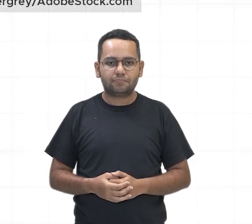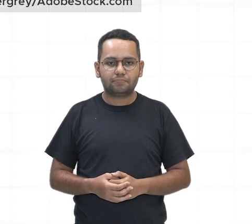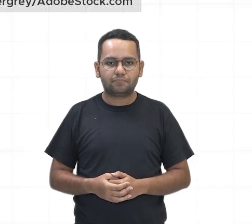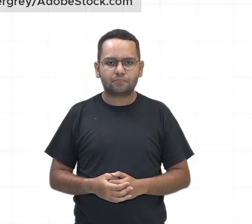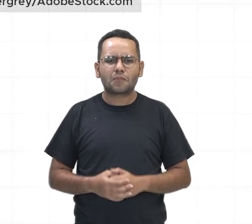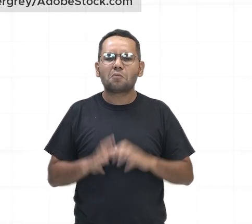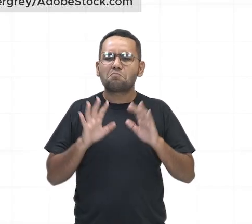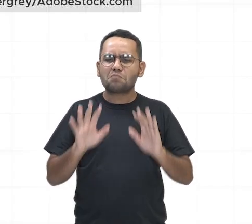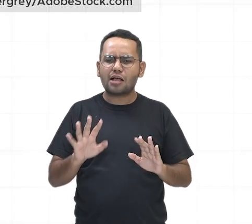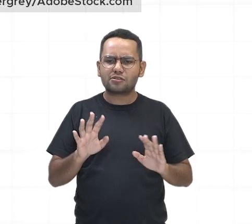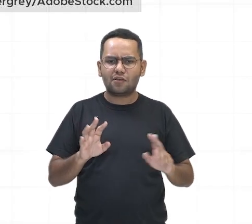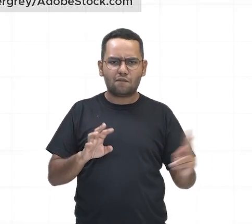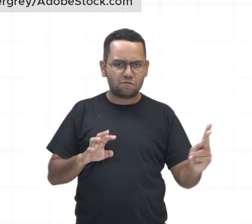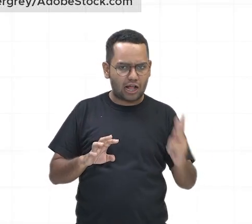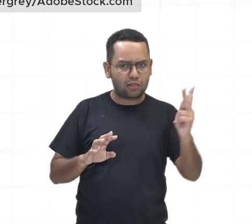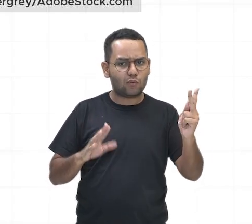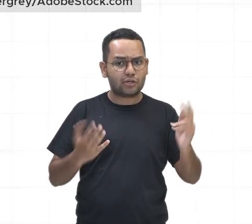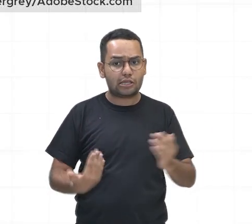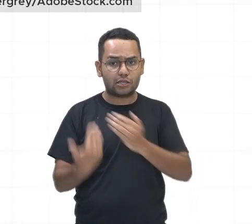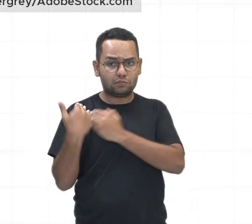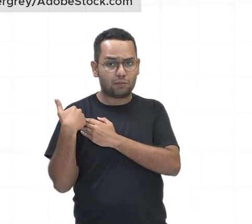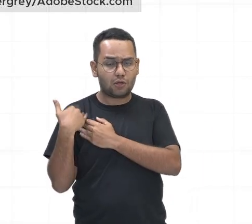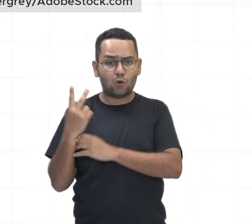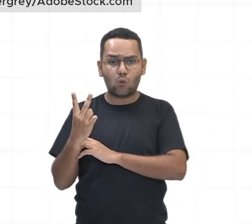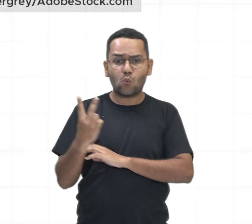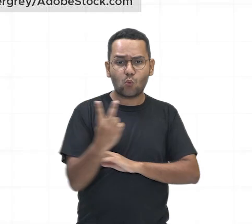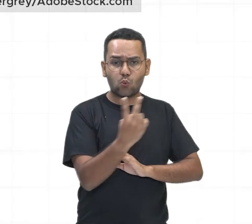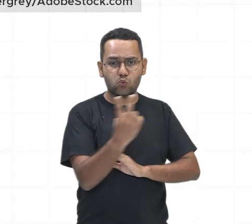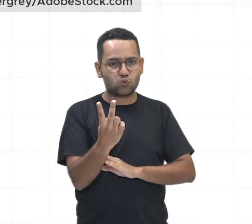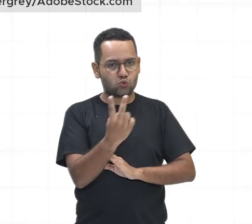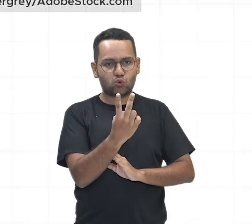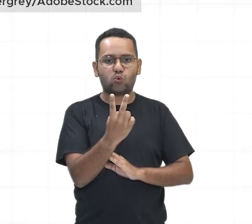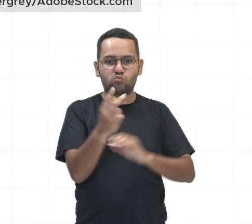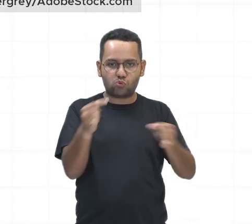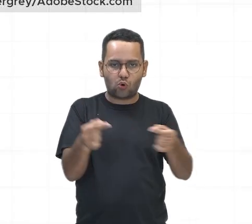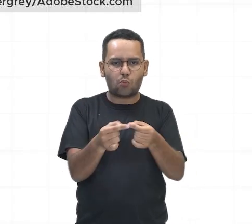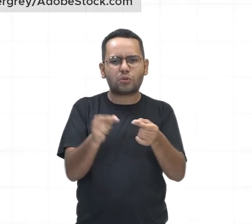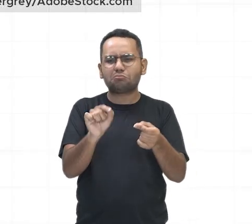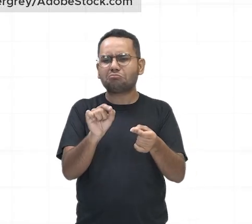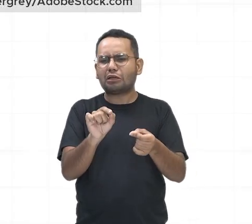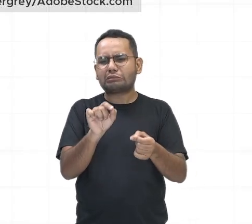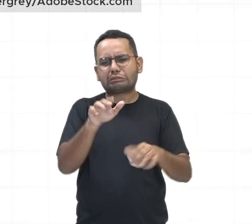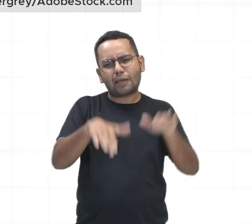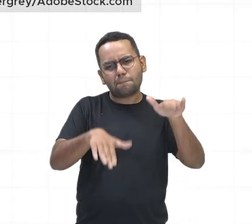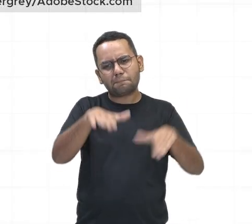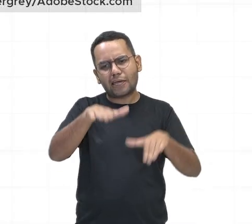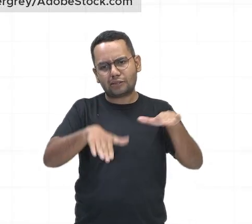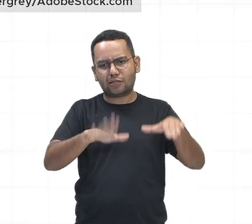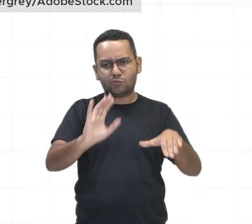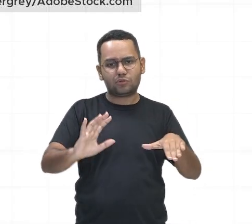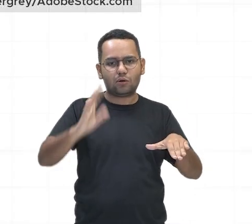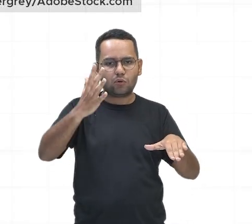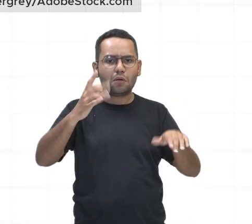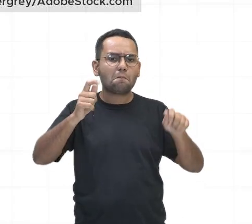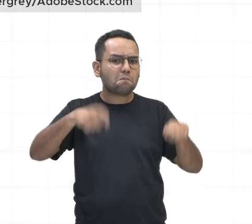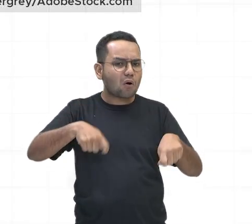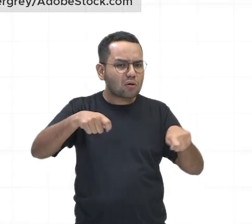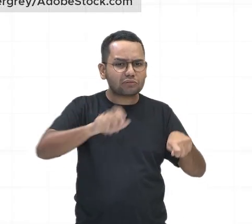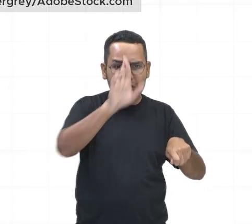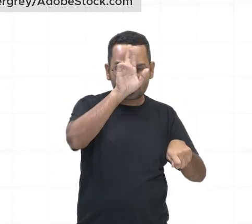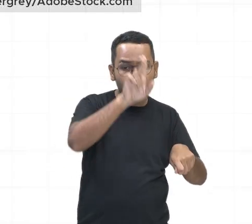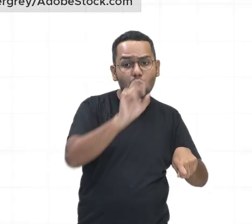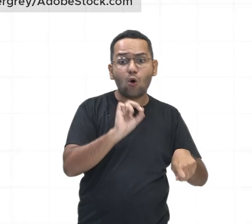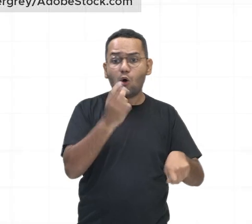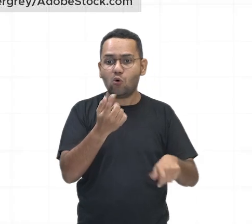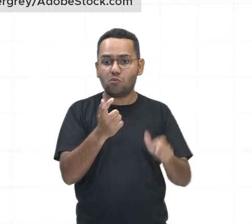Estes dois conceitos, valores e princípios, em determinados contextos, podem ser confundidos ou mesmo podem